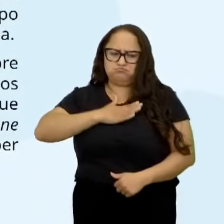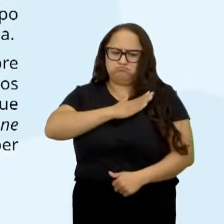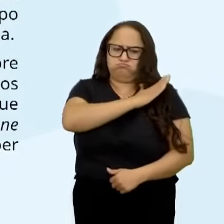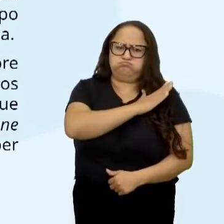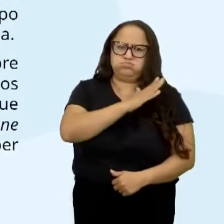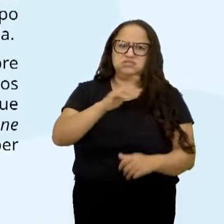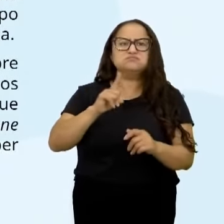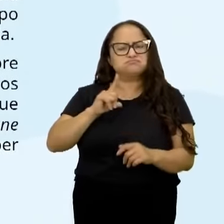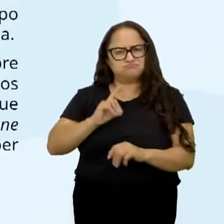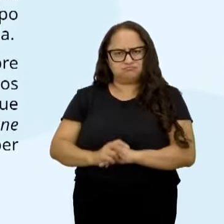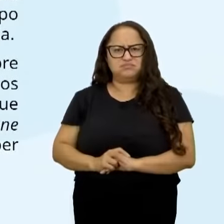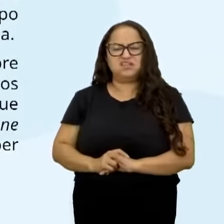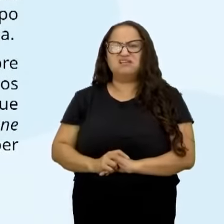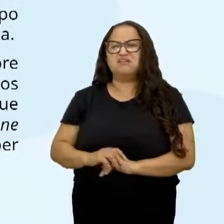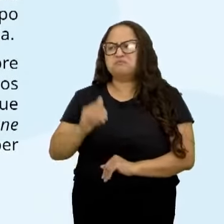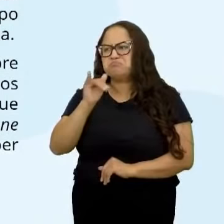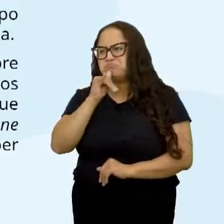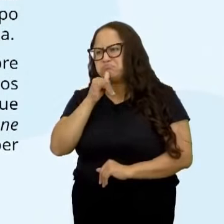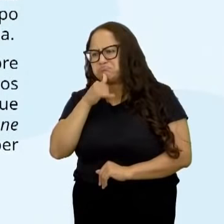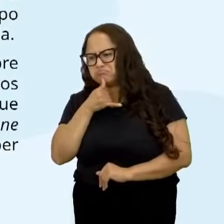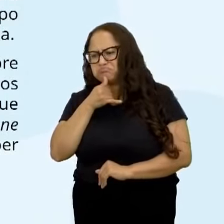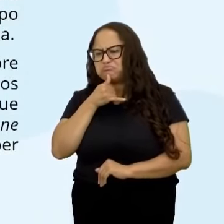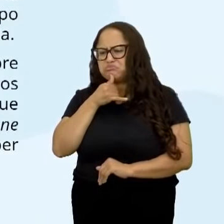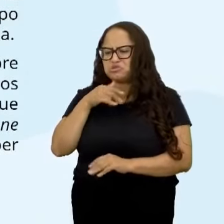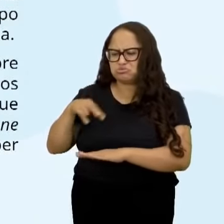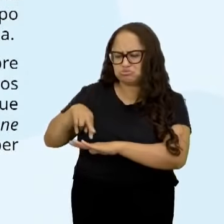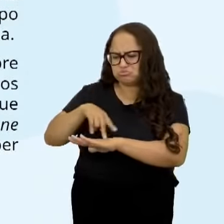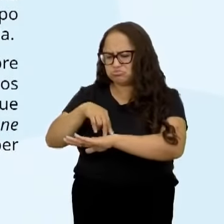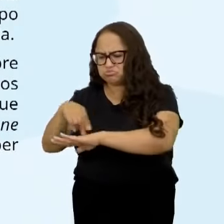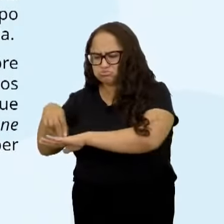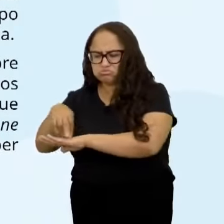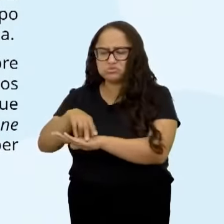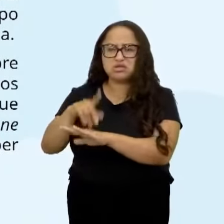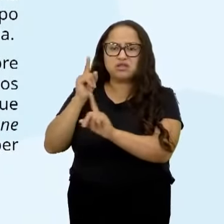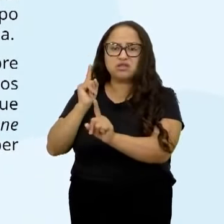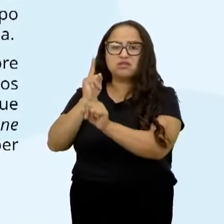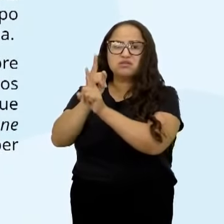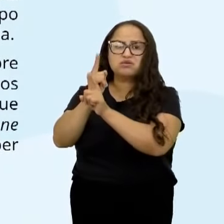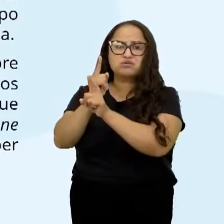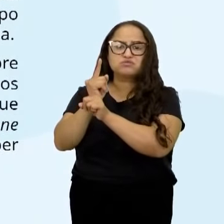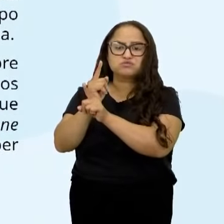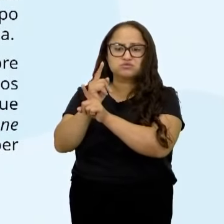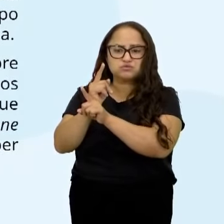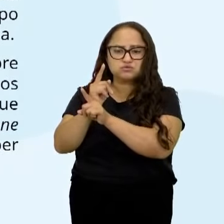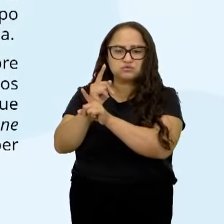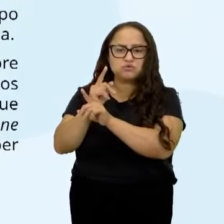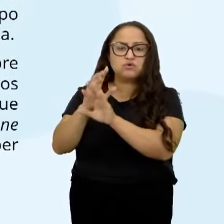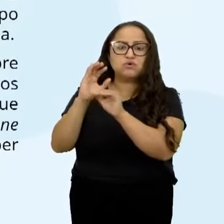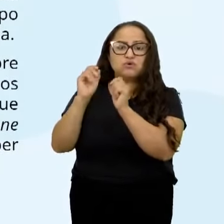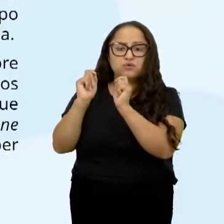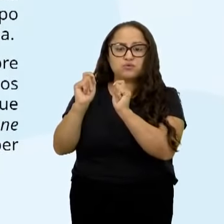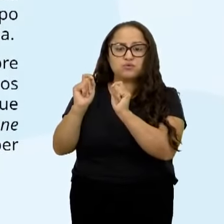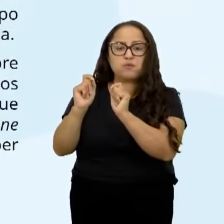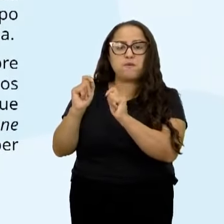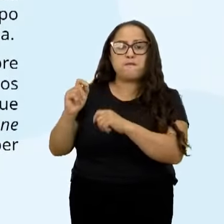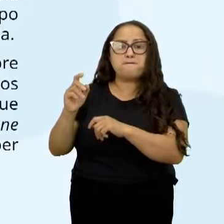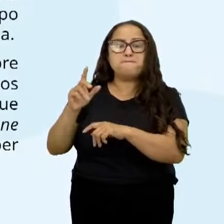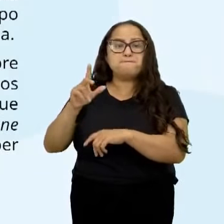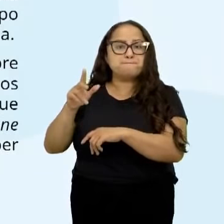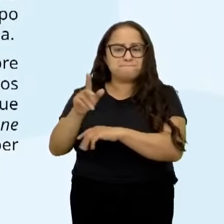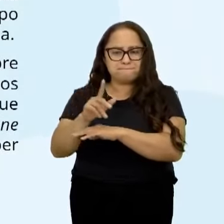triste sozinho ele passei ao redor de sua casa e certo dia encontrou ximo o menino judeu